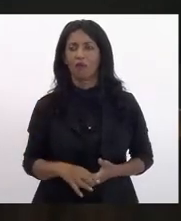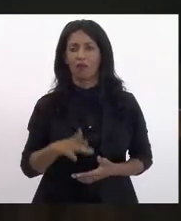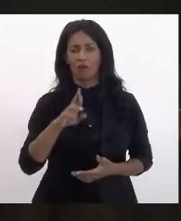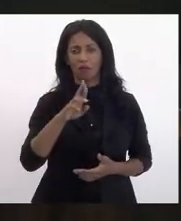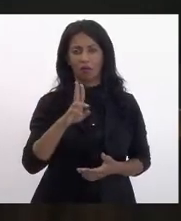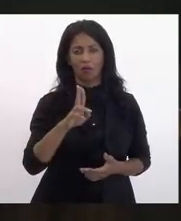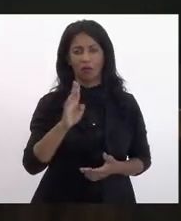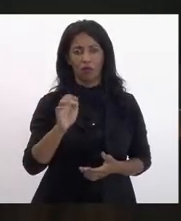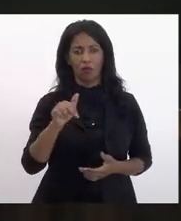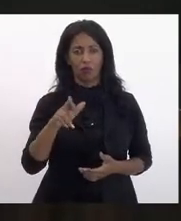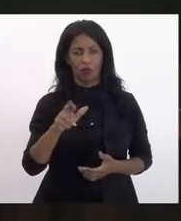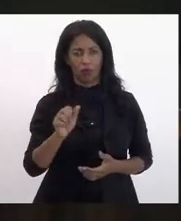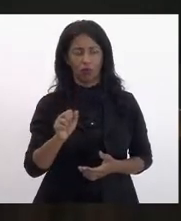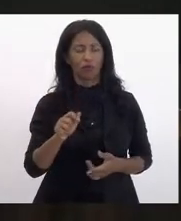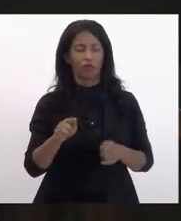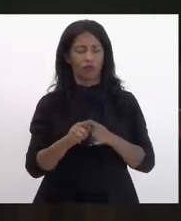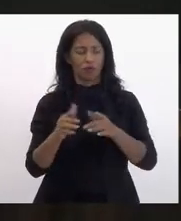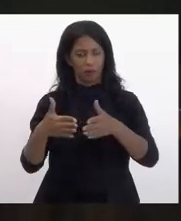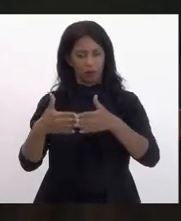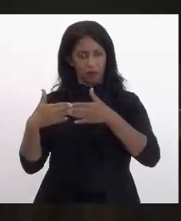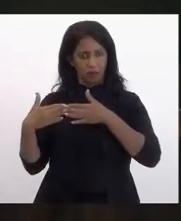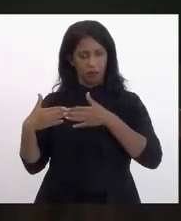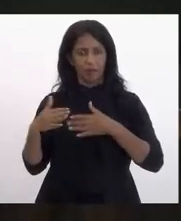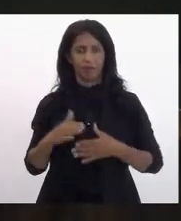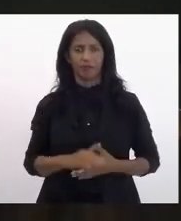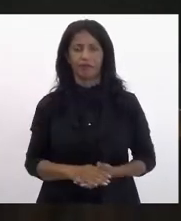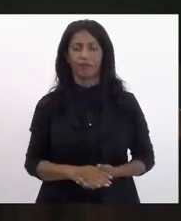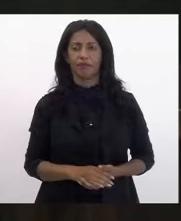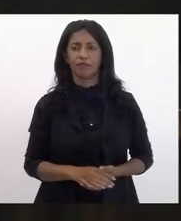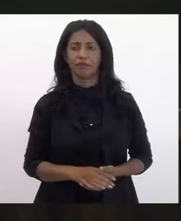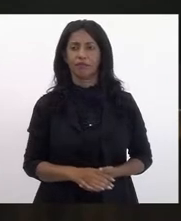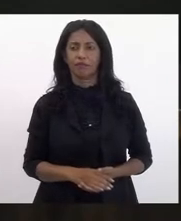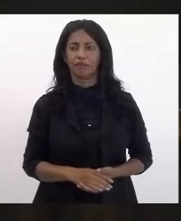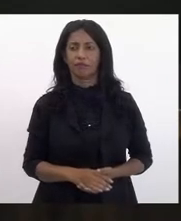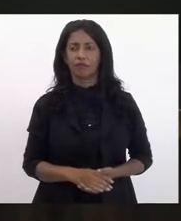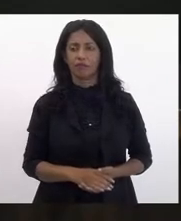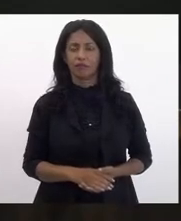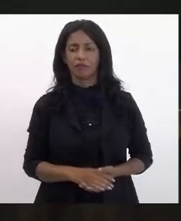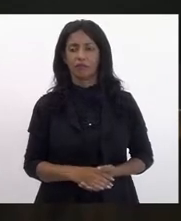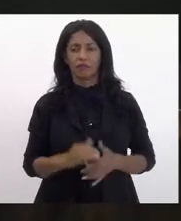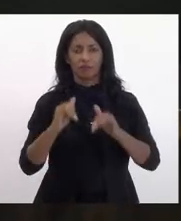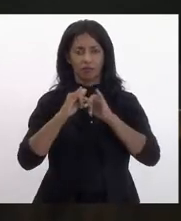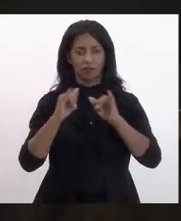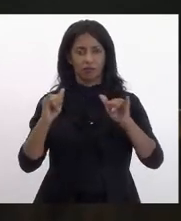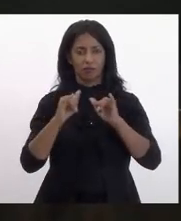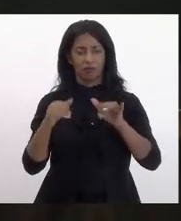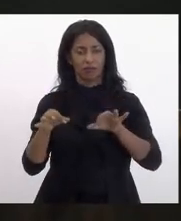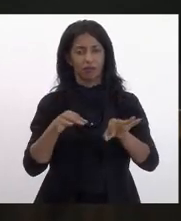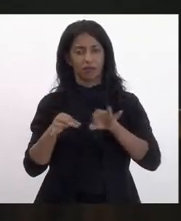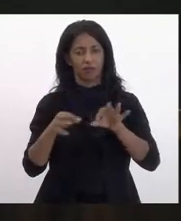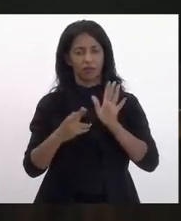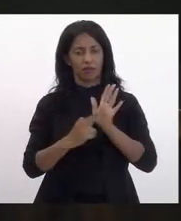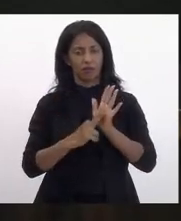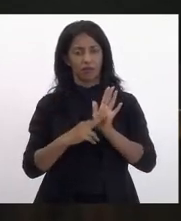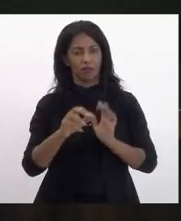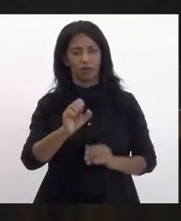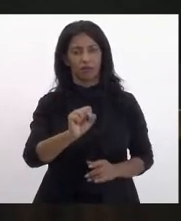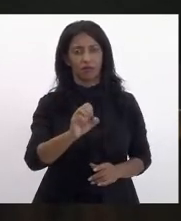Rubens Montempo. Abstenção também, deputado Rubens Montempo. Anuncio, projeto de resolução